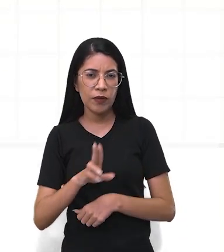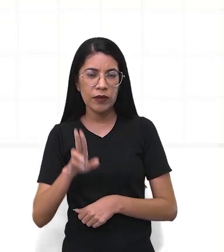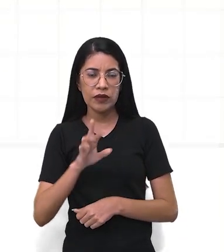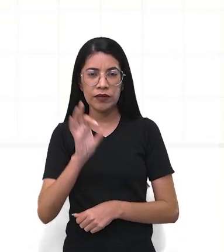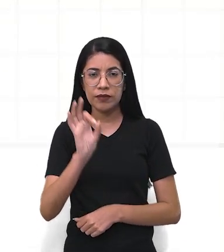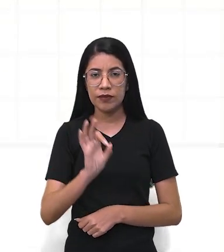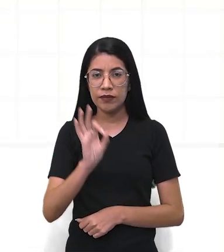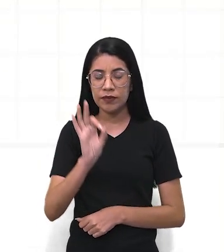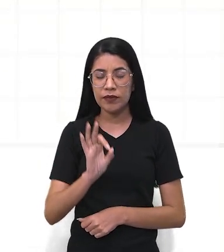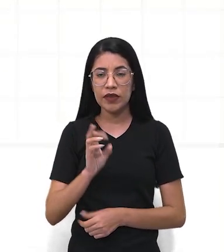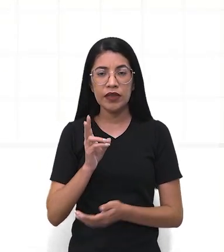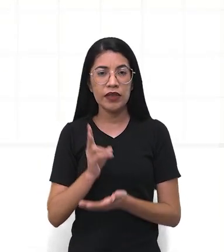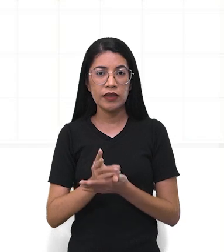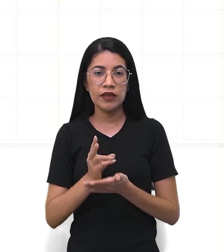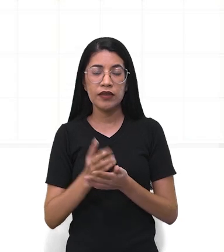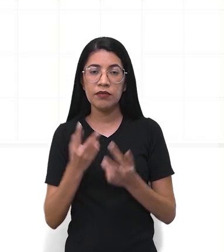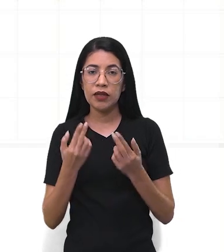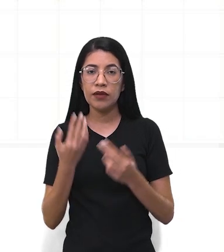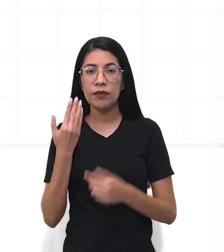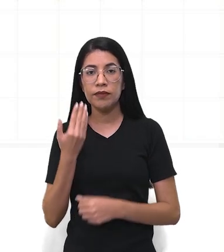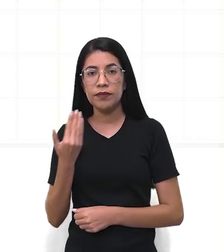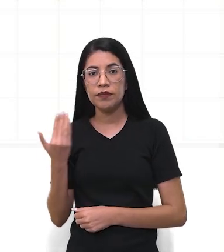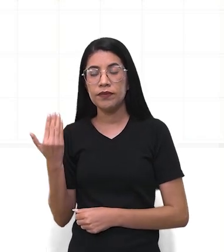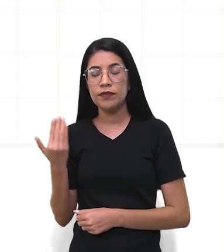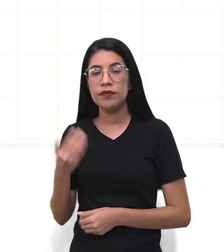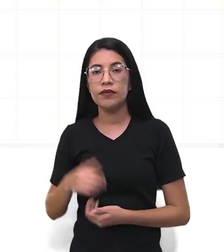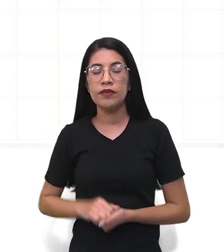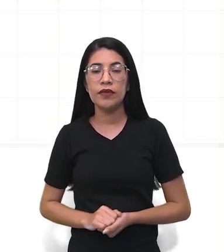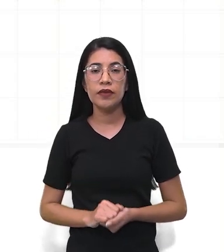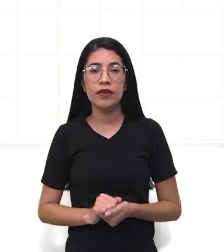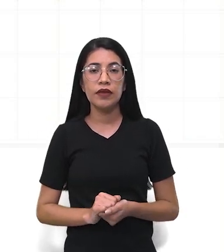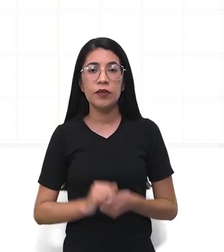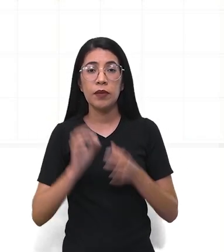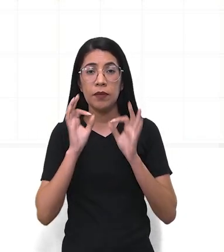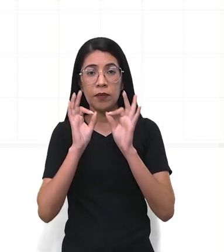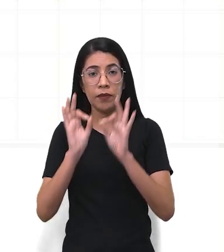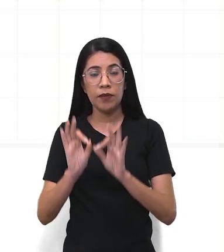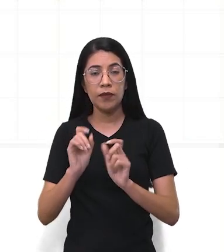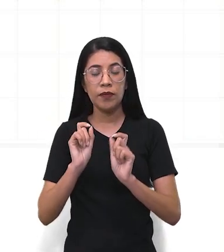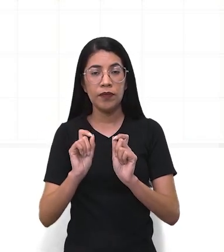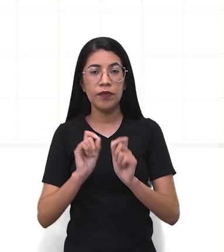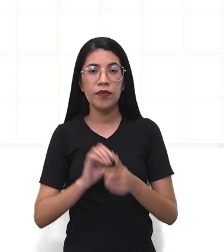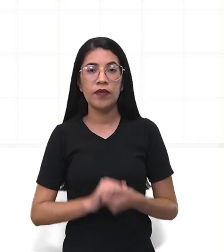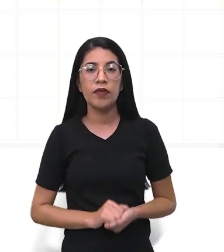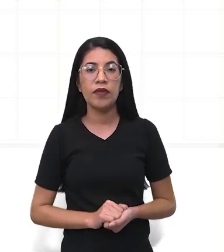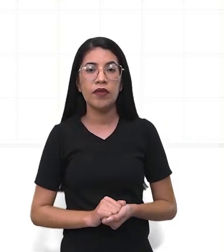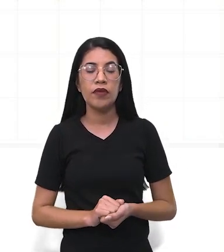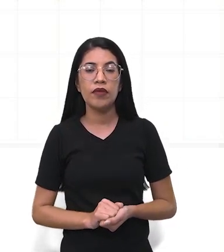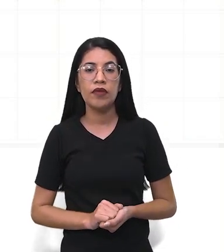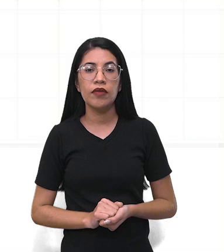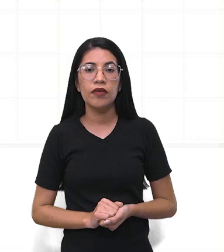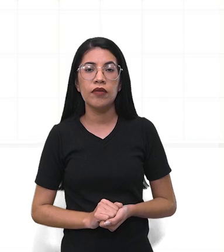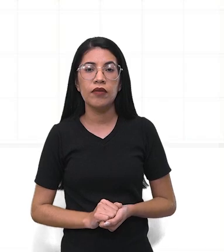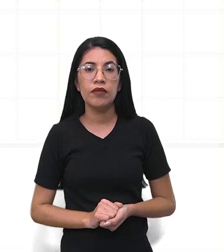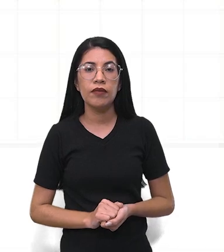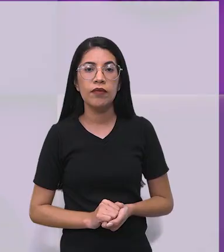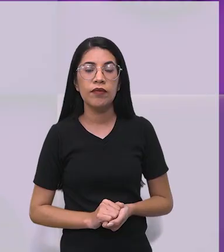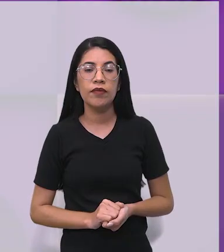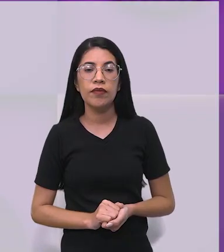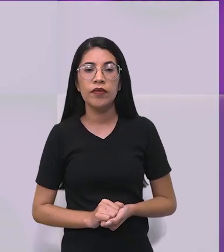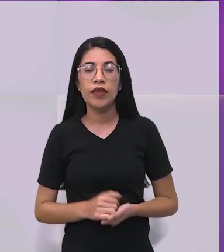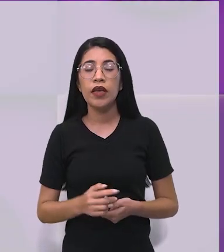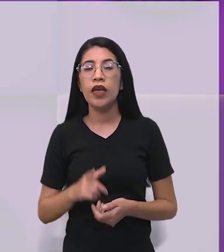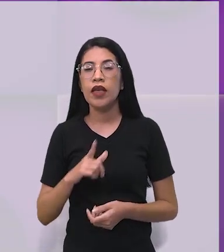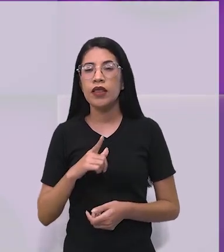porcentagem? Sempre dessa maneira. E aí, observem que nesse caso, se trata de uma